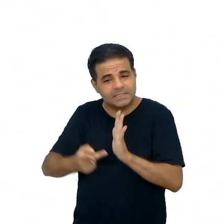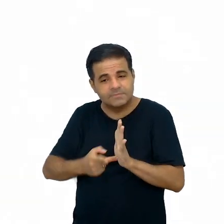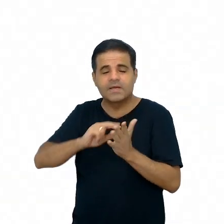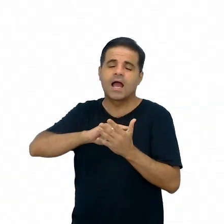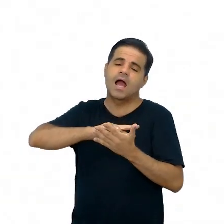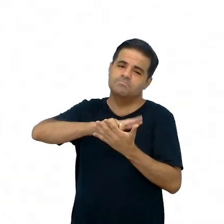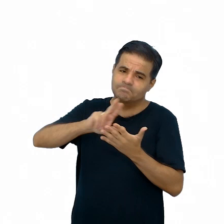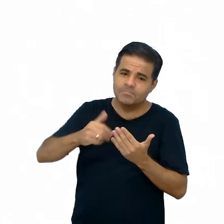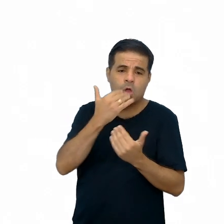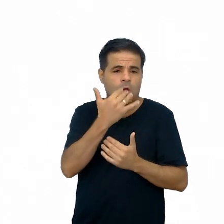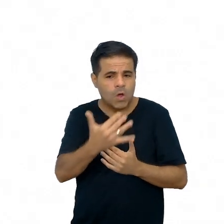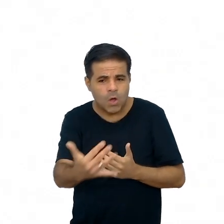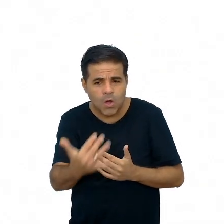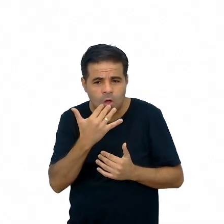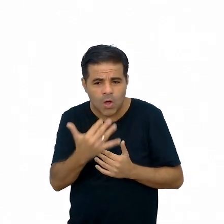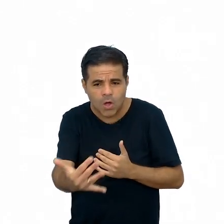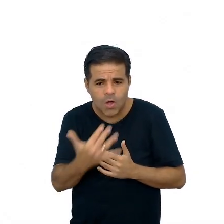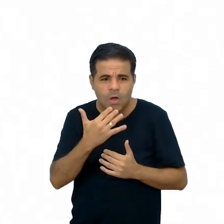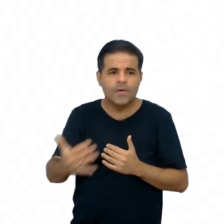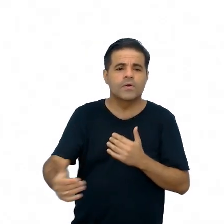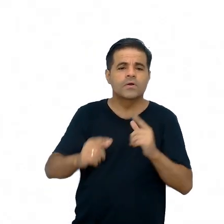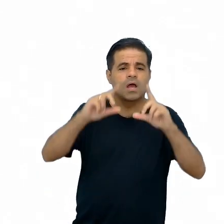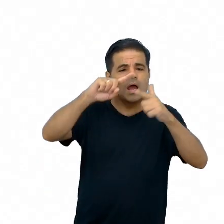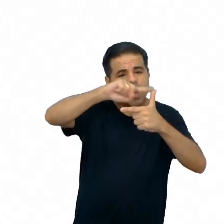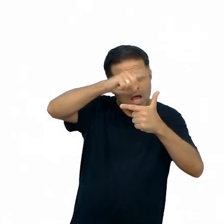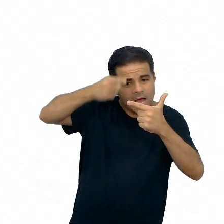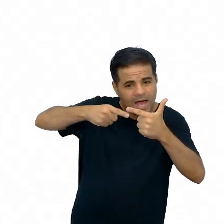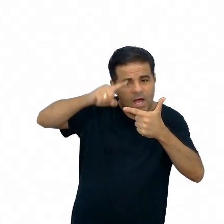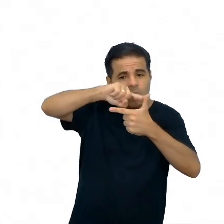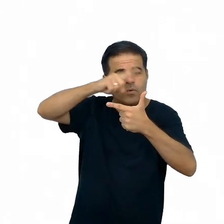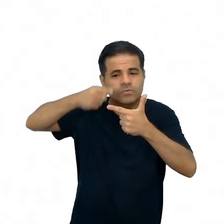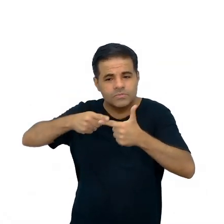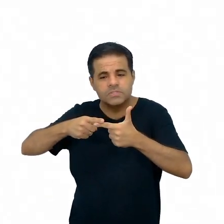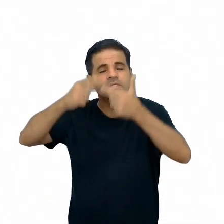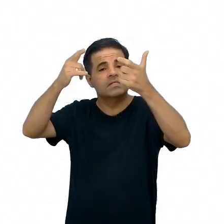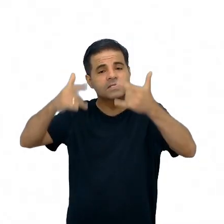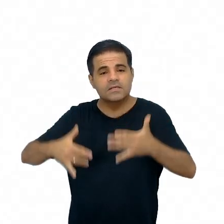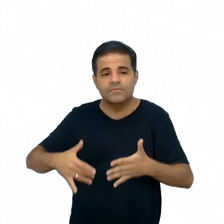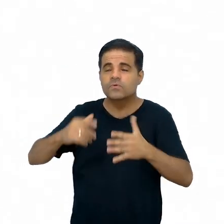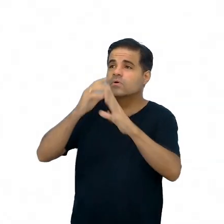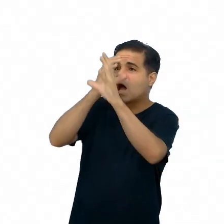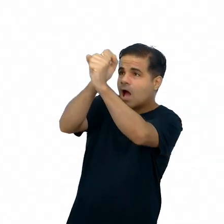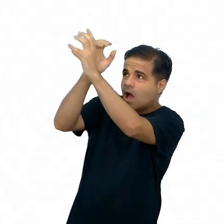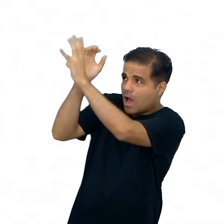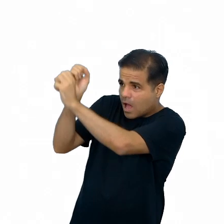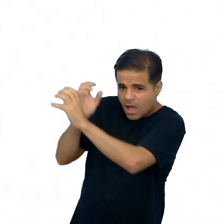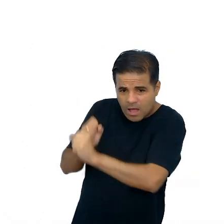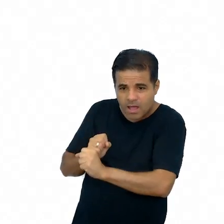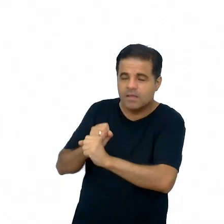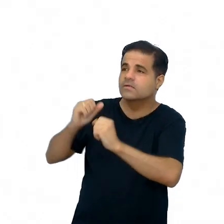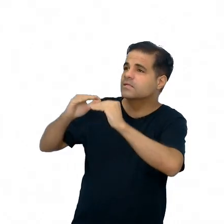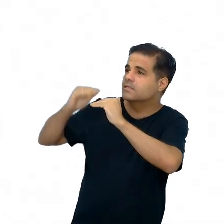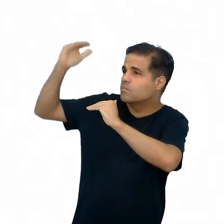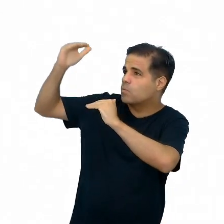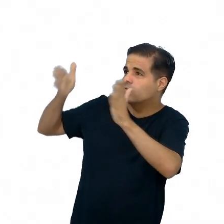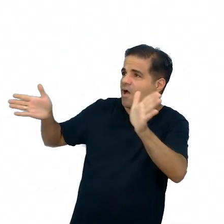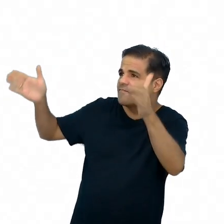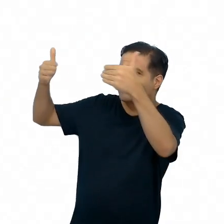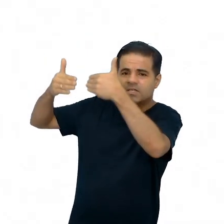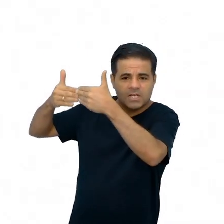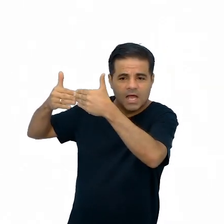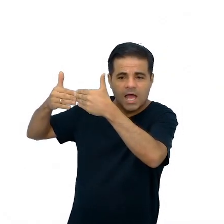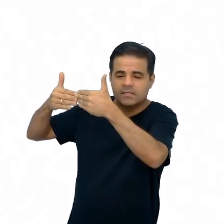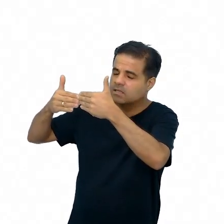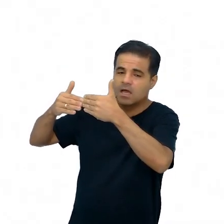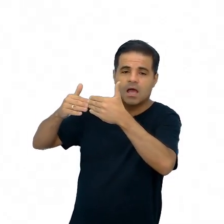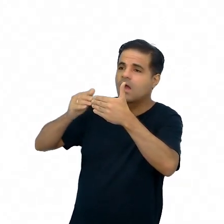muito, gônus significa ângulos, que significa que os polígonos eles têm que estar com a figura fechada, né, não pode